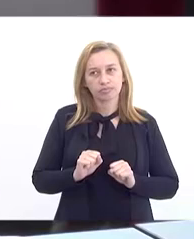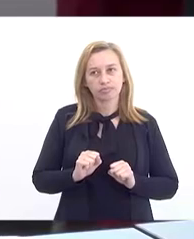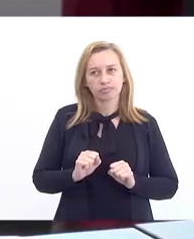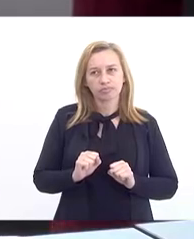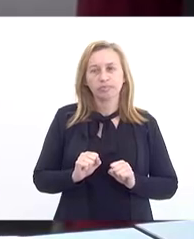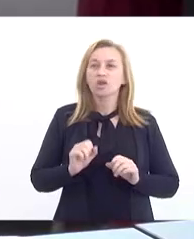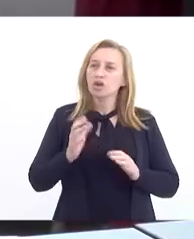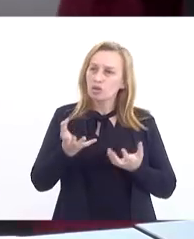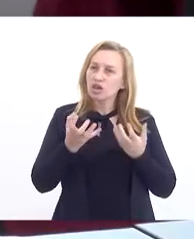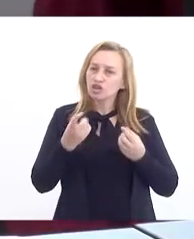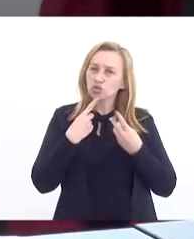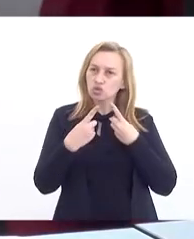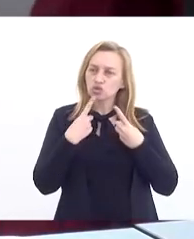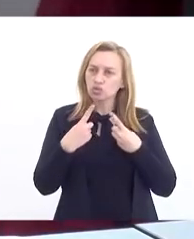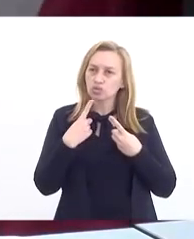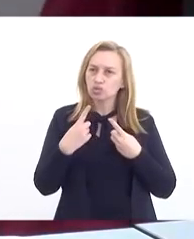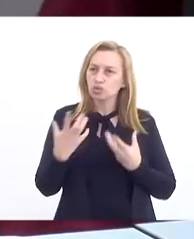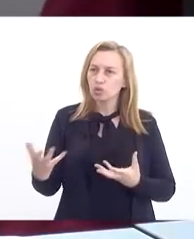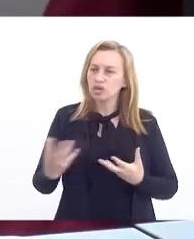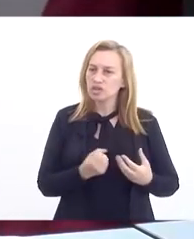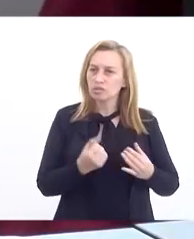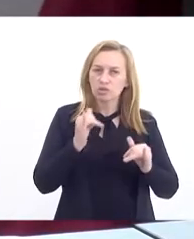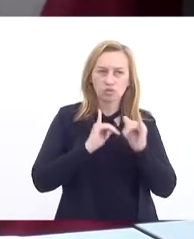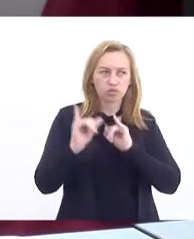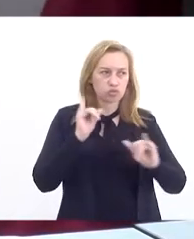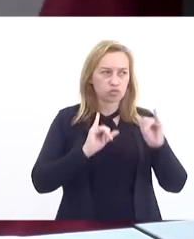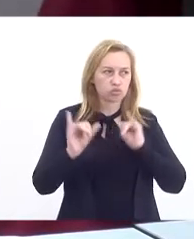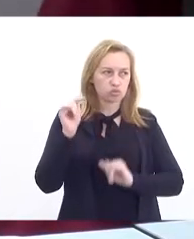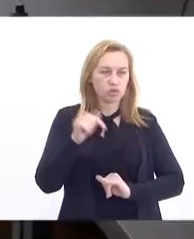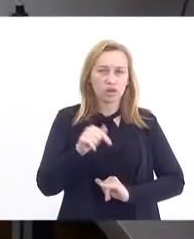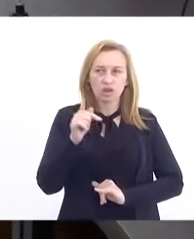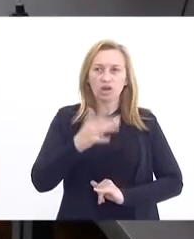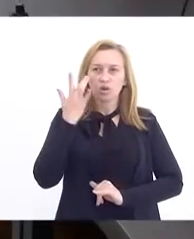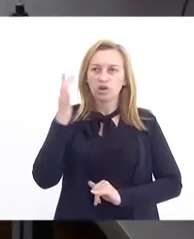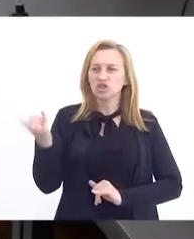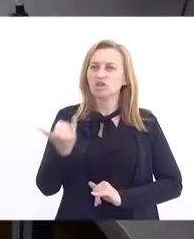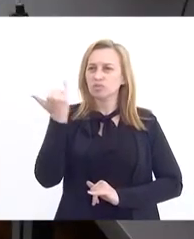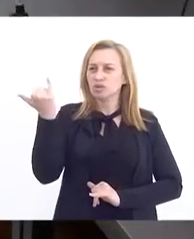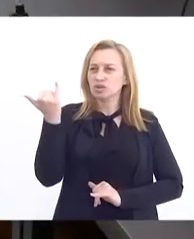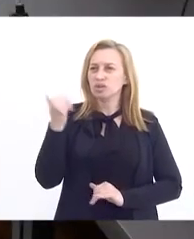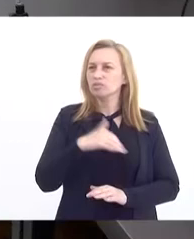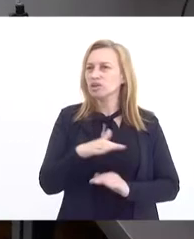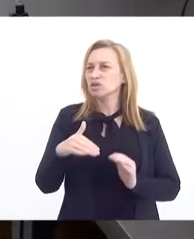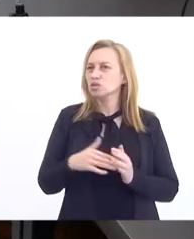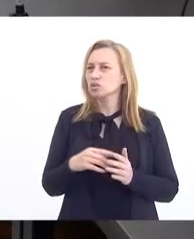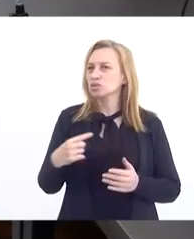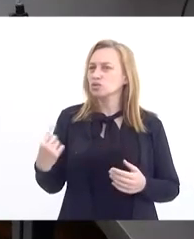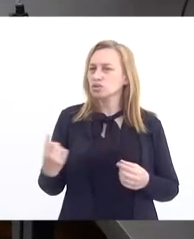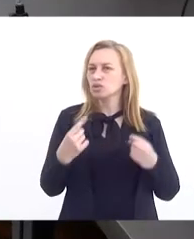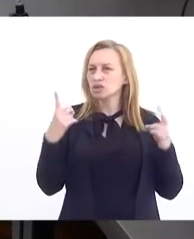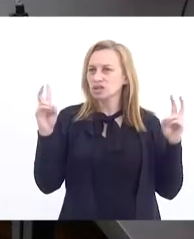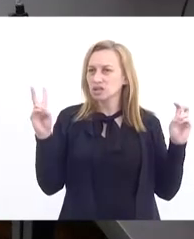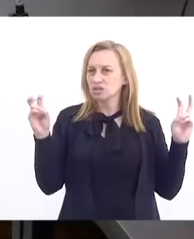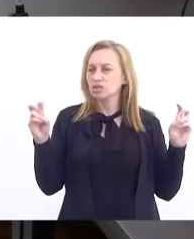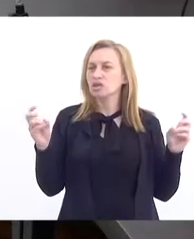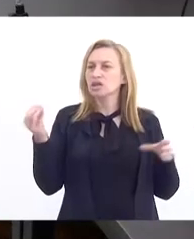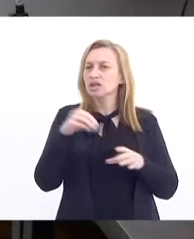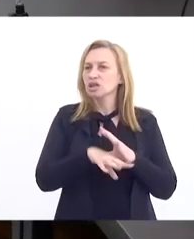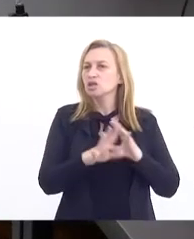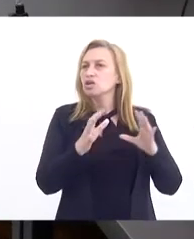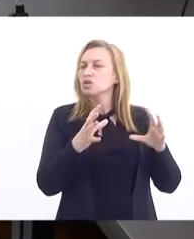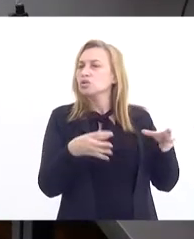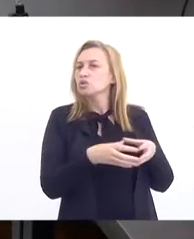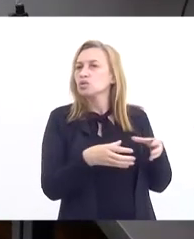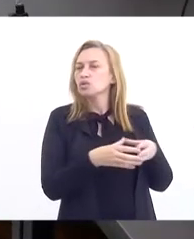Eu quero discutir. Eu recebi uma informação aqui. Eu acho que é muito importante para essa questão, que é a seguinte, está no grupo agora.